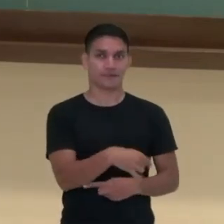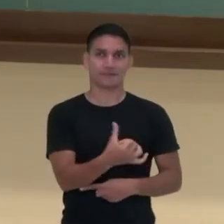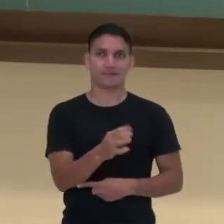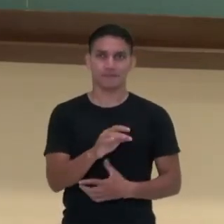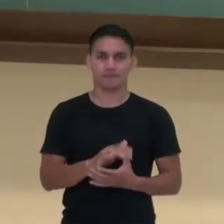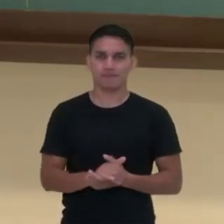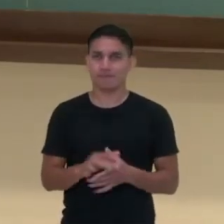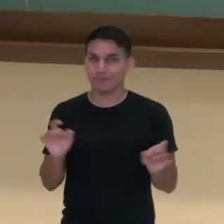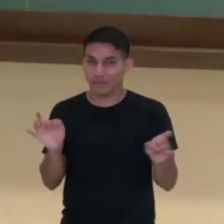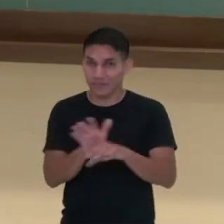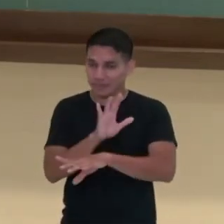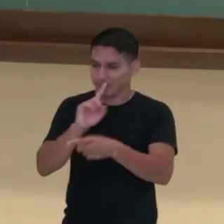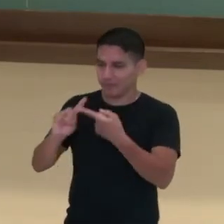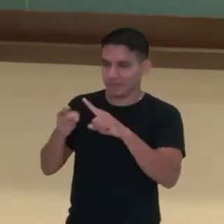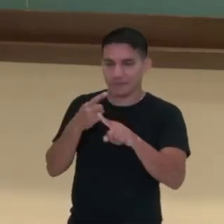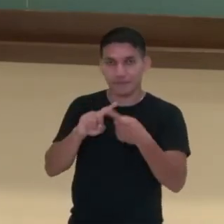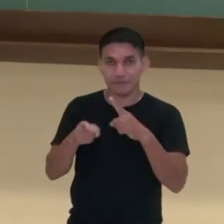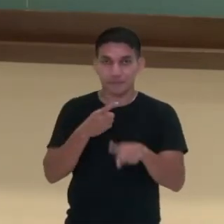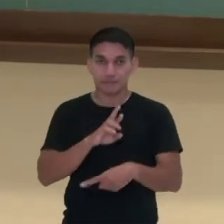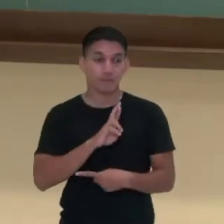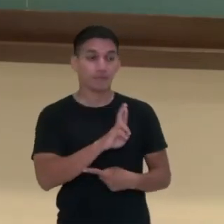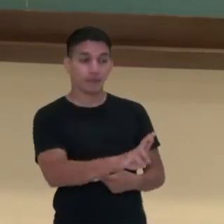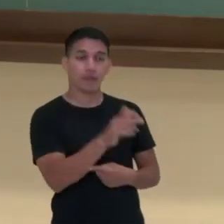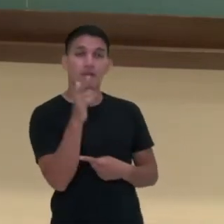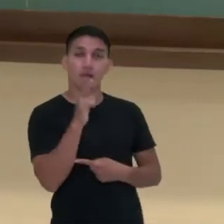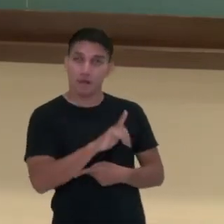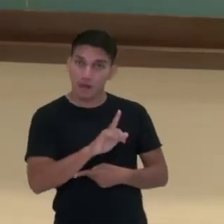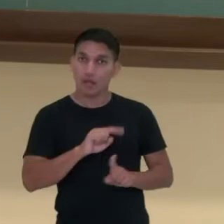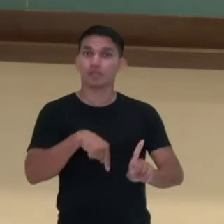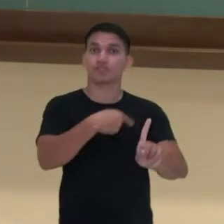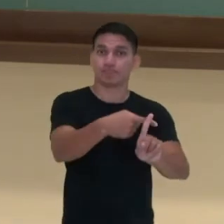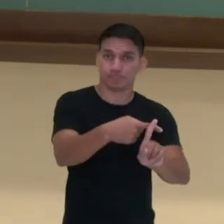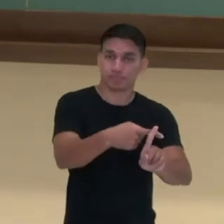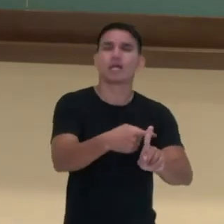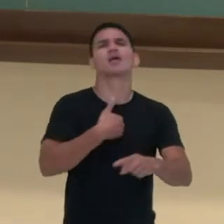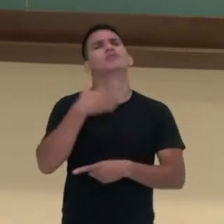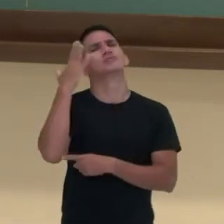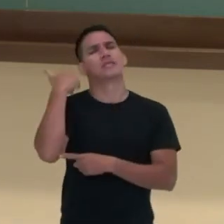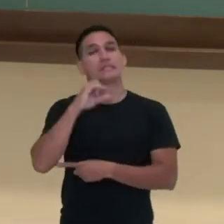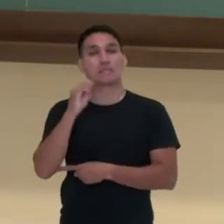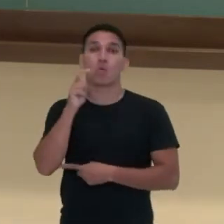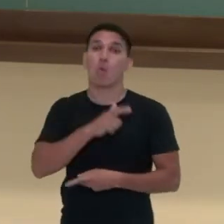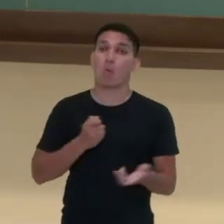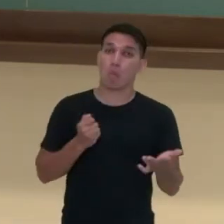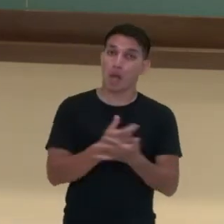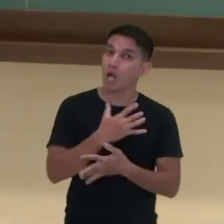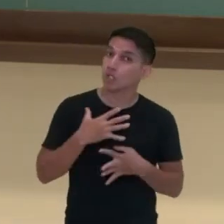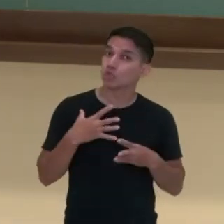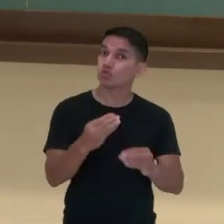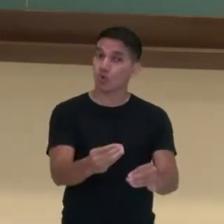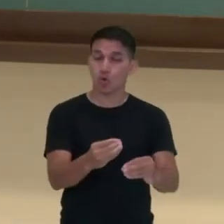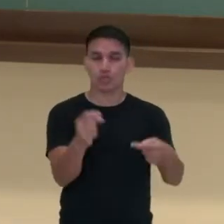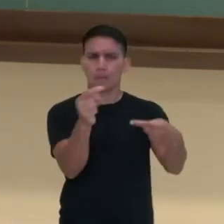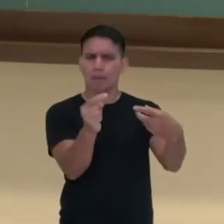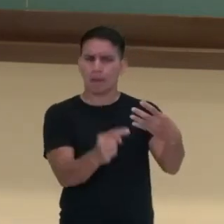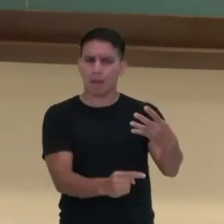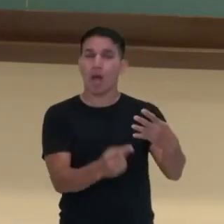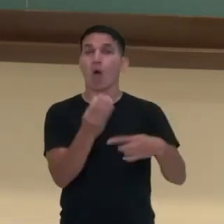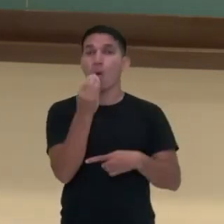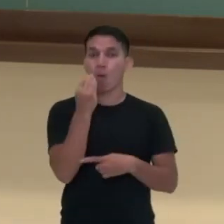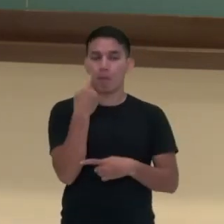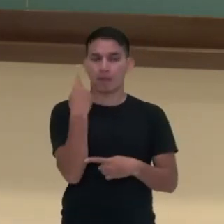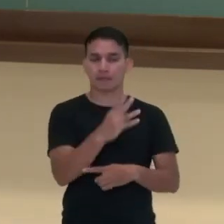Feito, pessoal, as multiplicações e na sequência a soma, eu sei que se eu comprar todos os alimentos do abrigo 2,